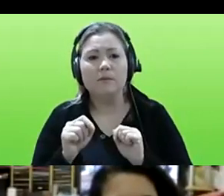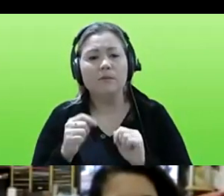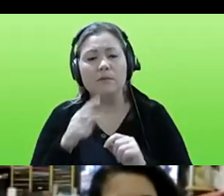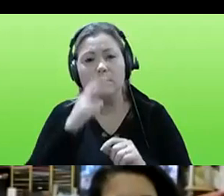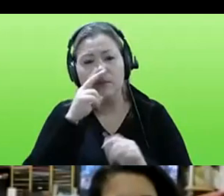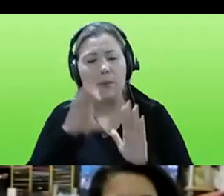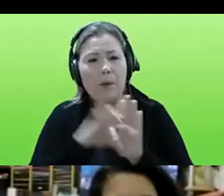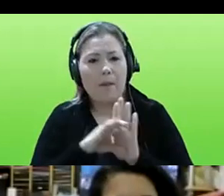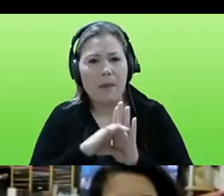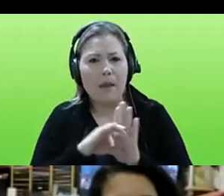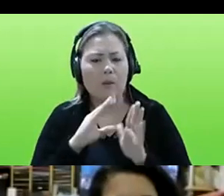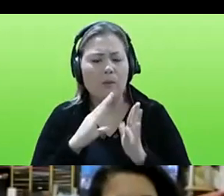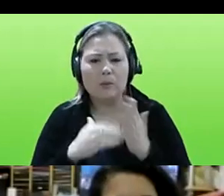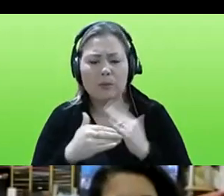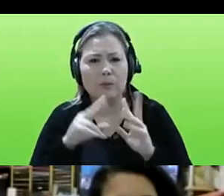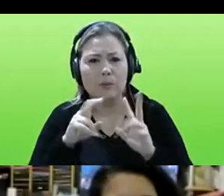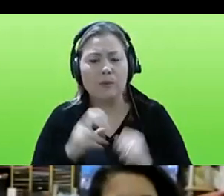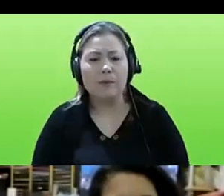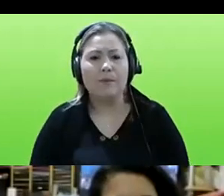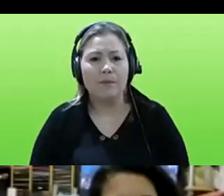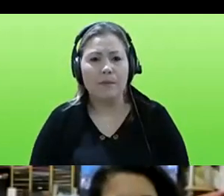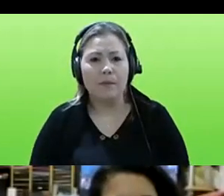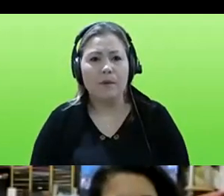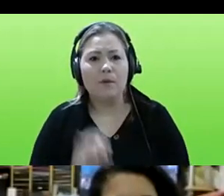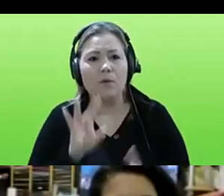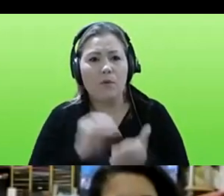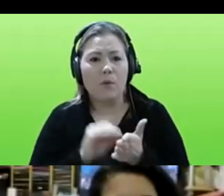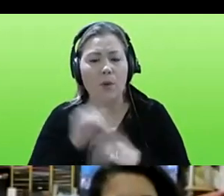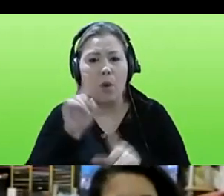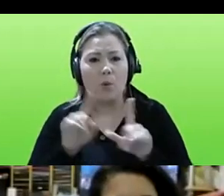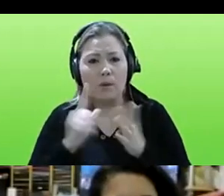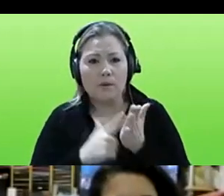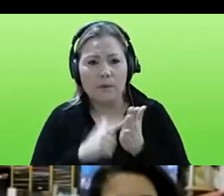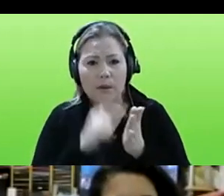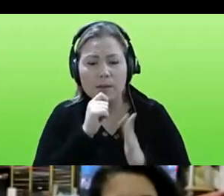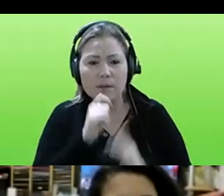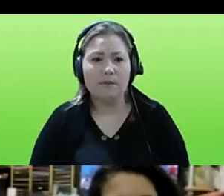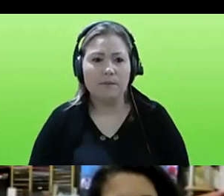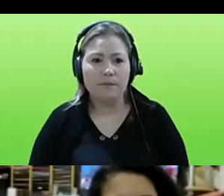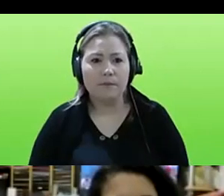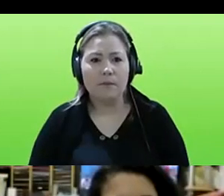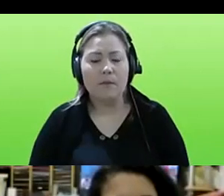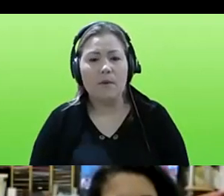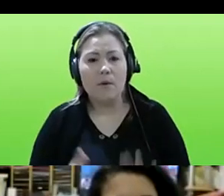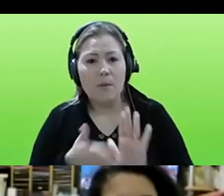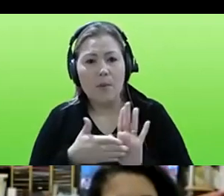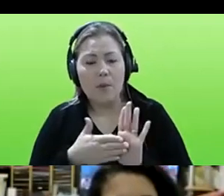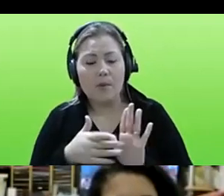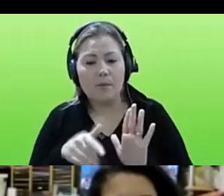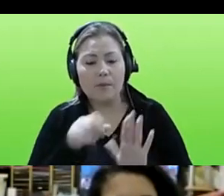capítulos e sessões dos livros que estão sendo propostos para o